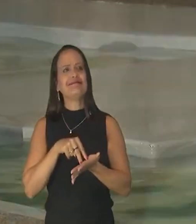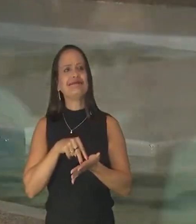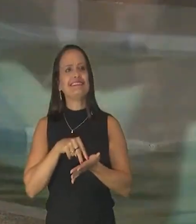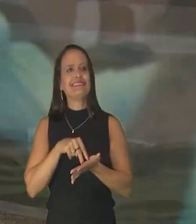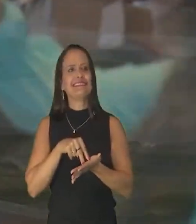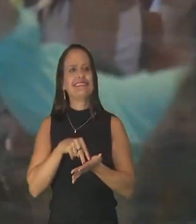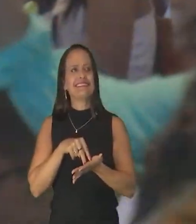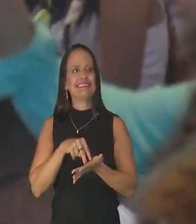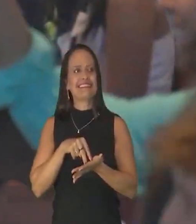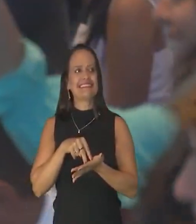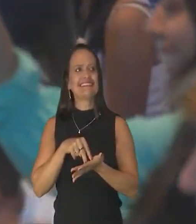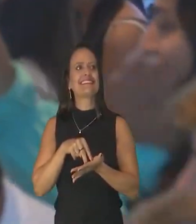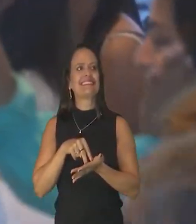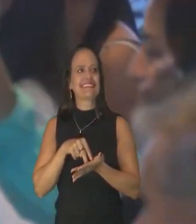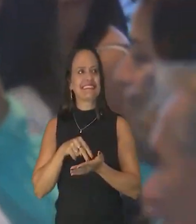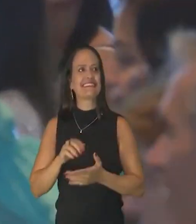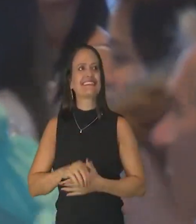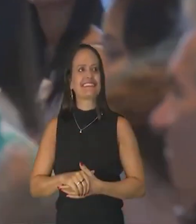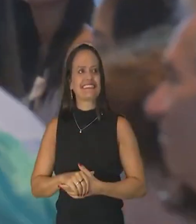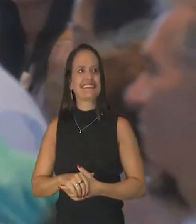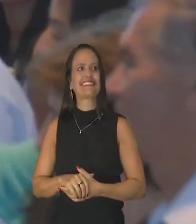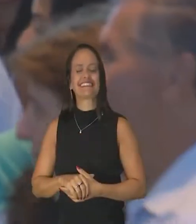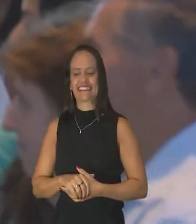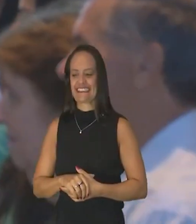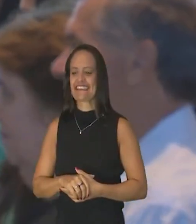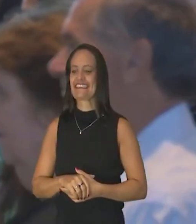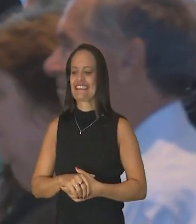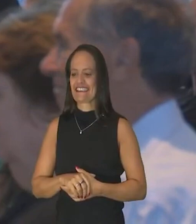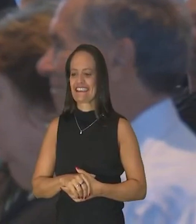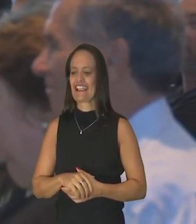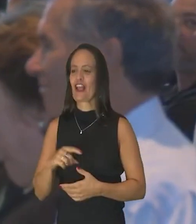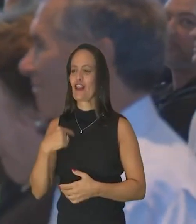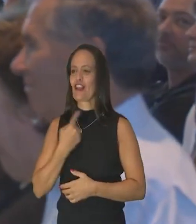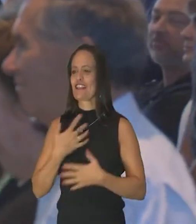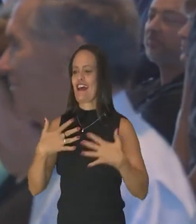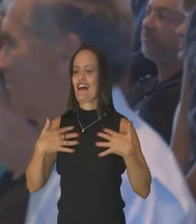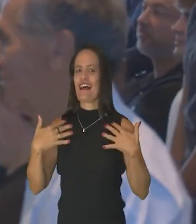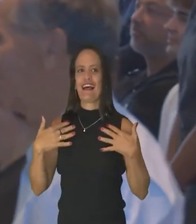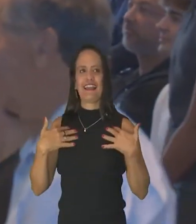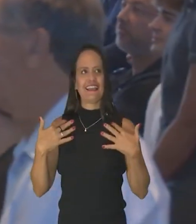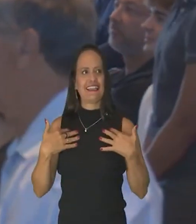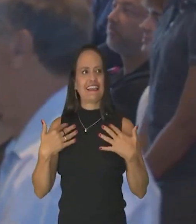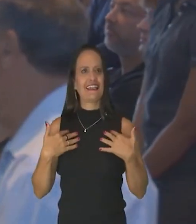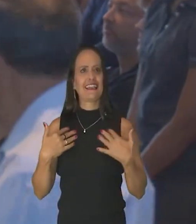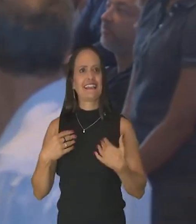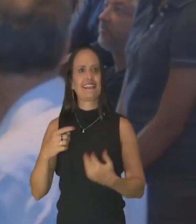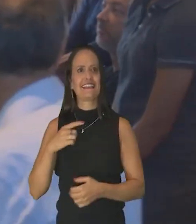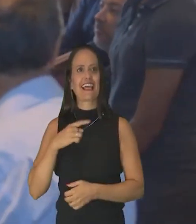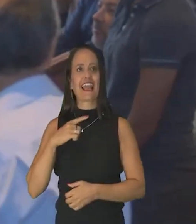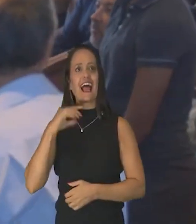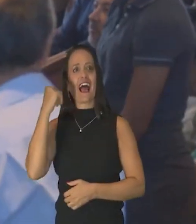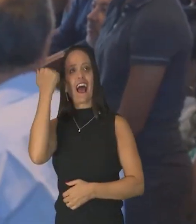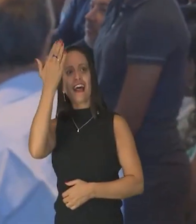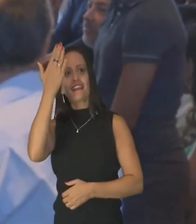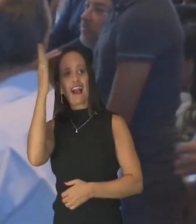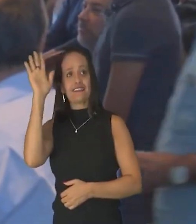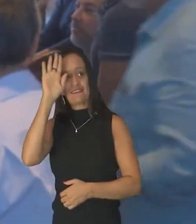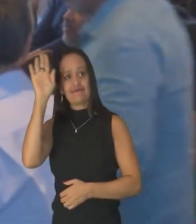pé, amigos, parentes, convidados. A nossa alegria também lá atrás, tem alguém acenando lá para você, está vendo